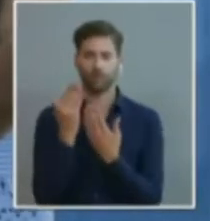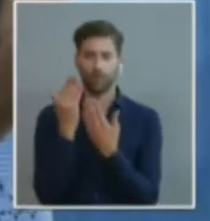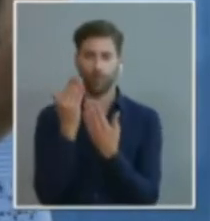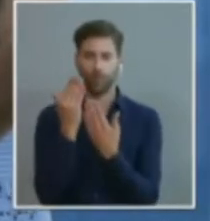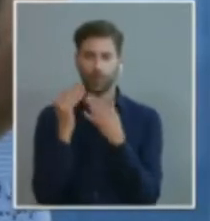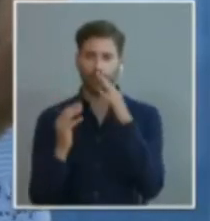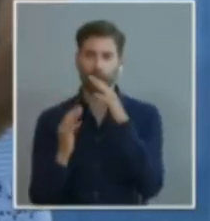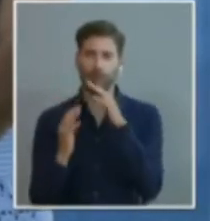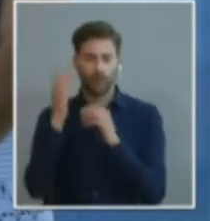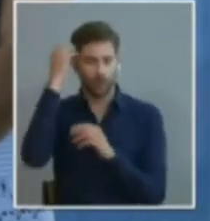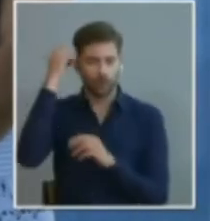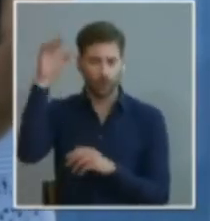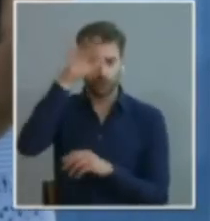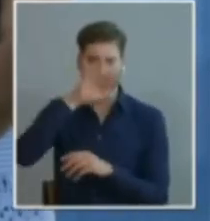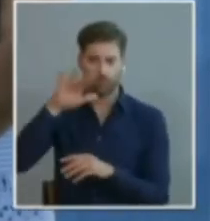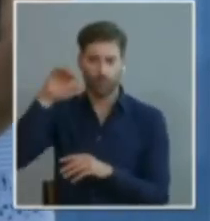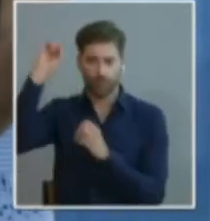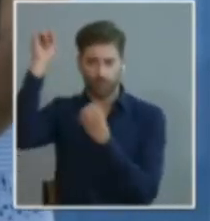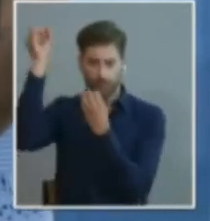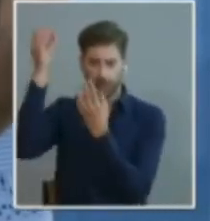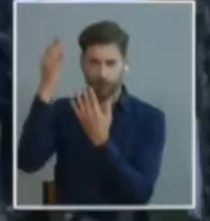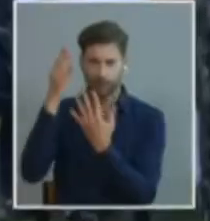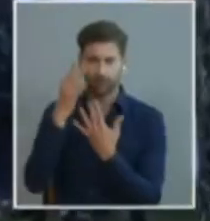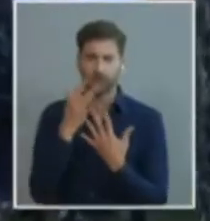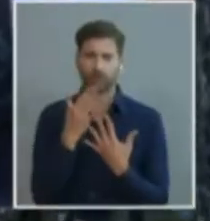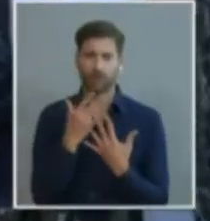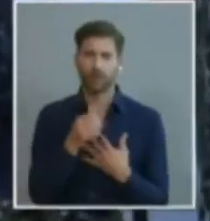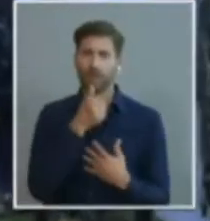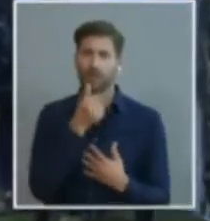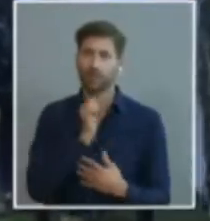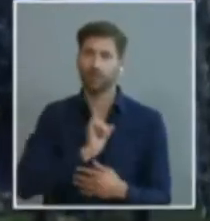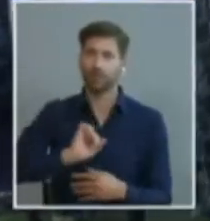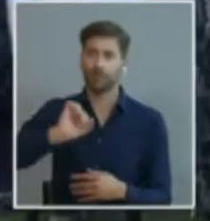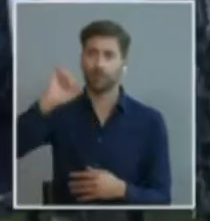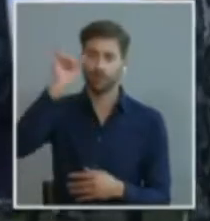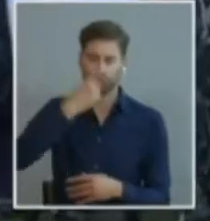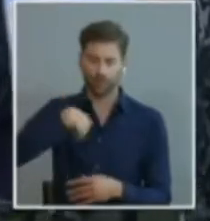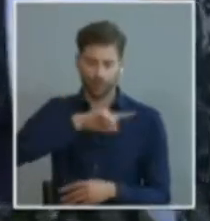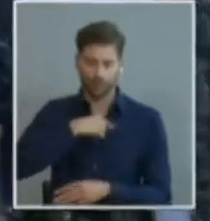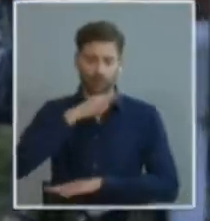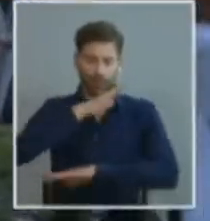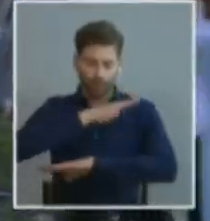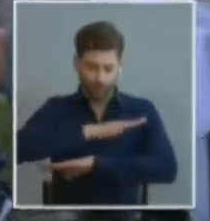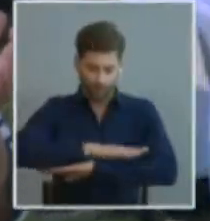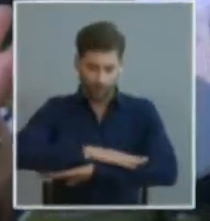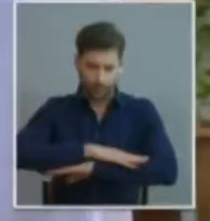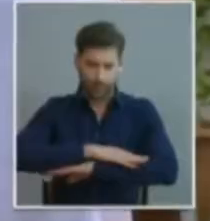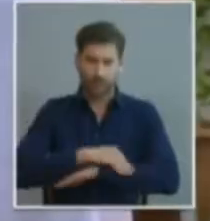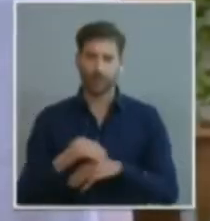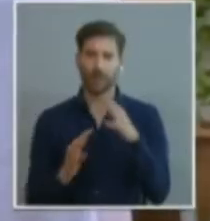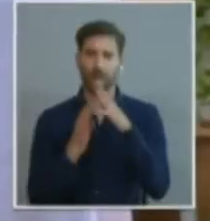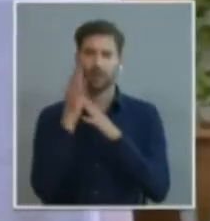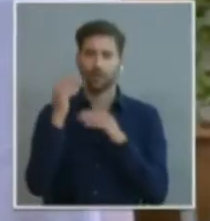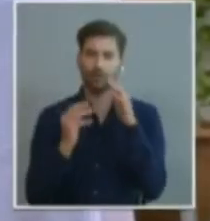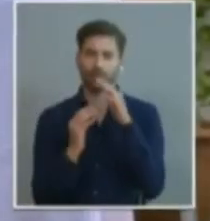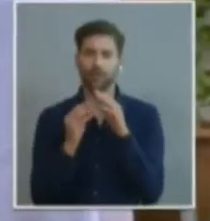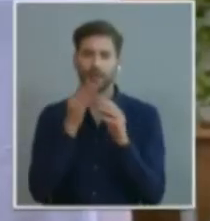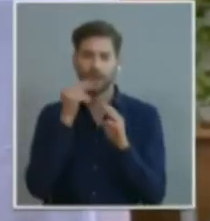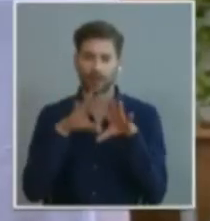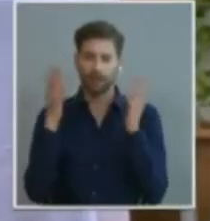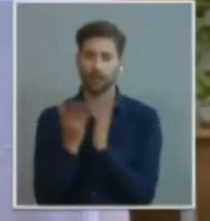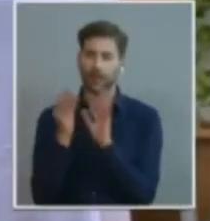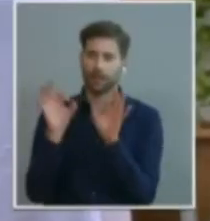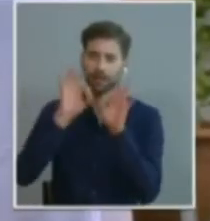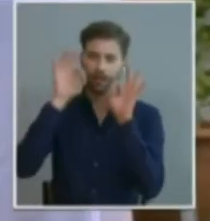vosso nome. Venha a nós o vosso reino. Seja feita a vossa vontade, assim na terra como no